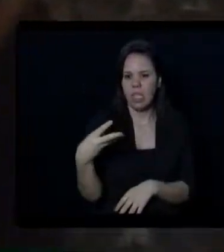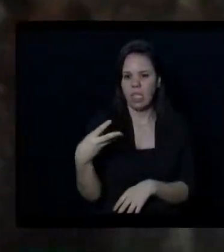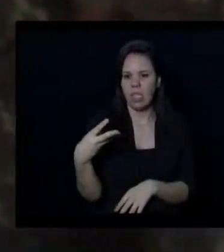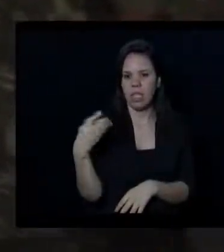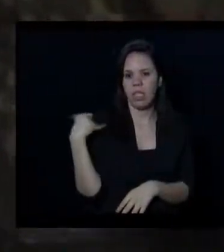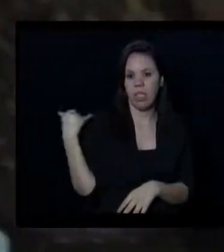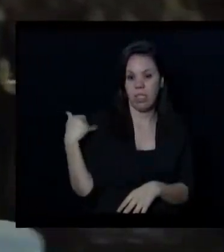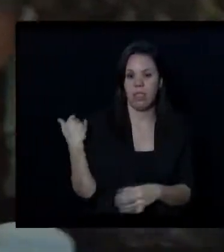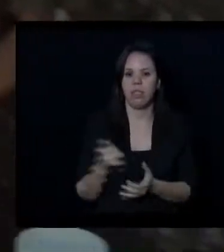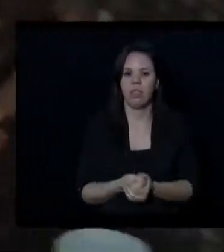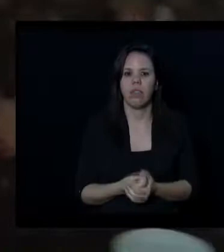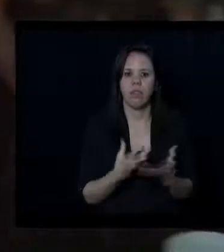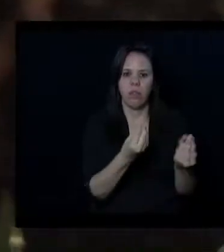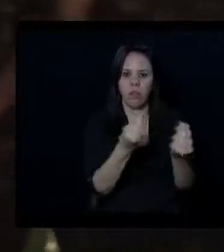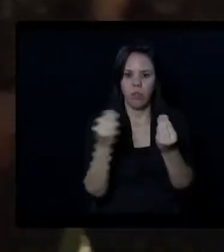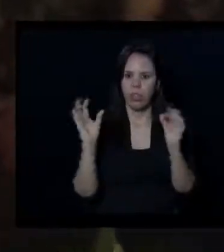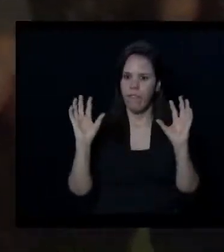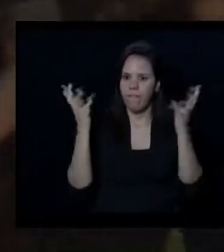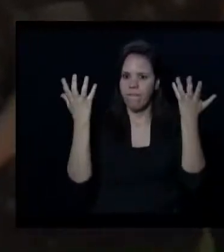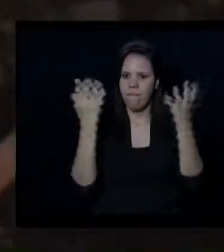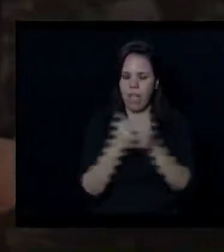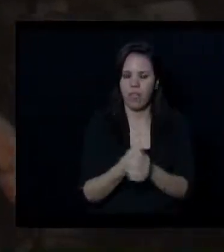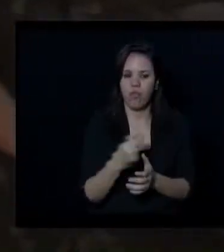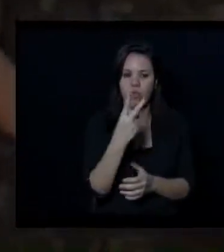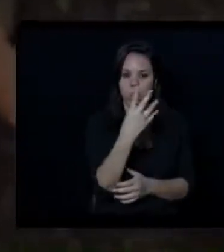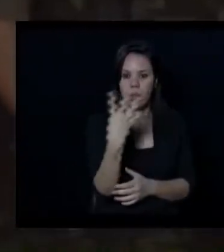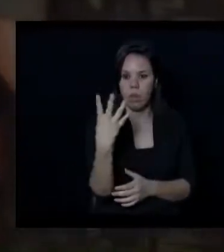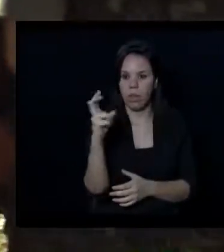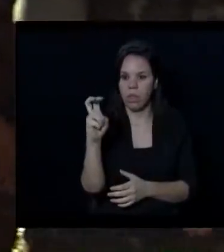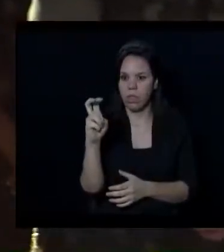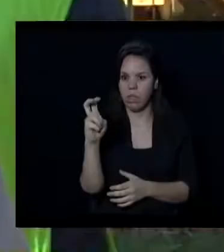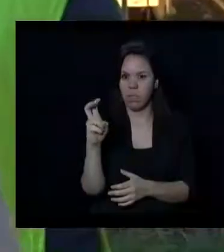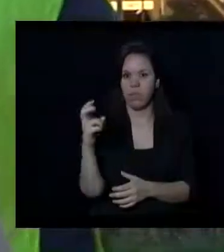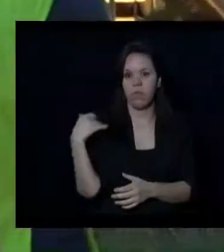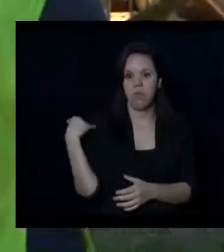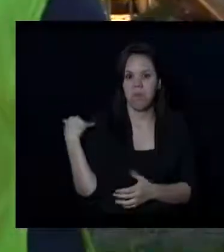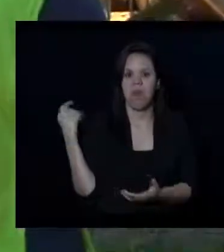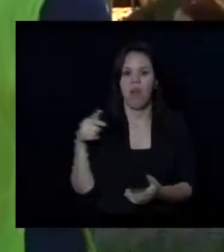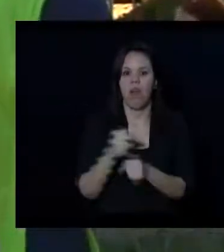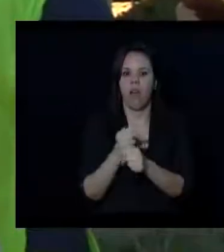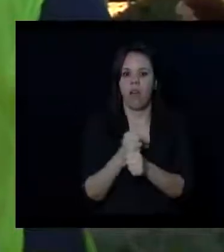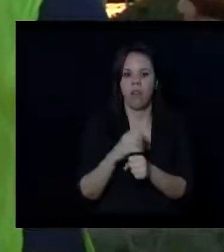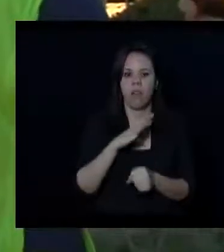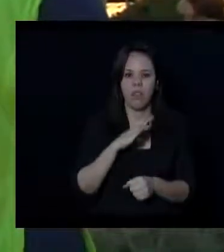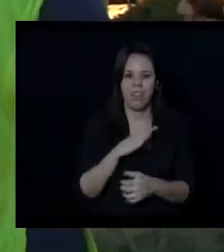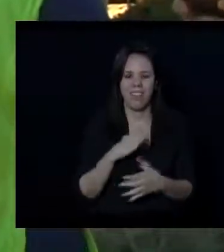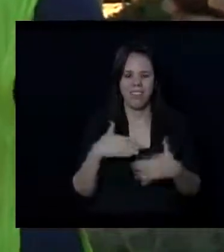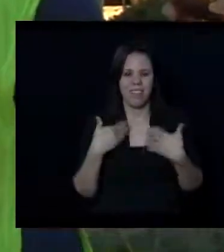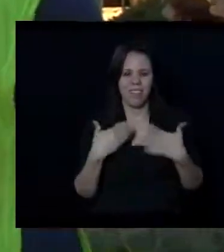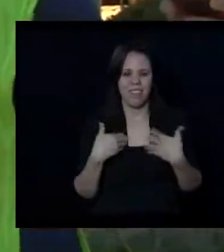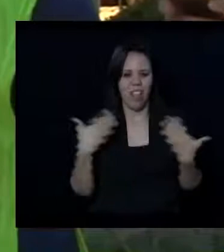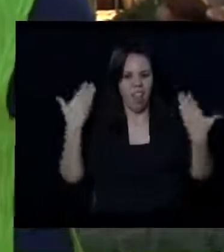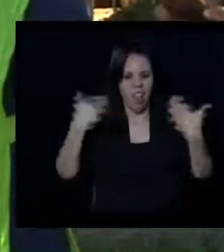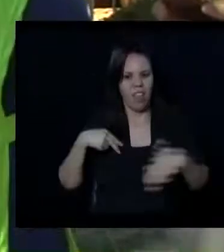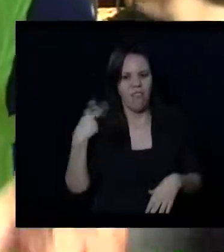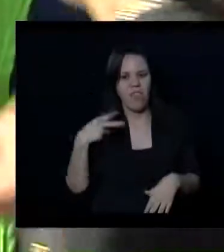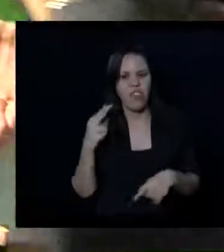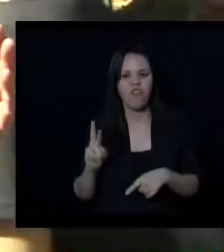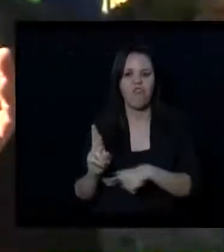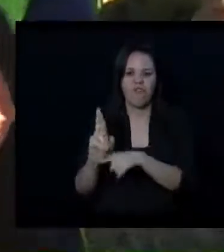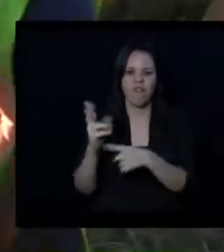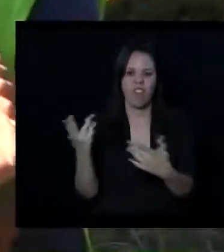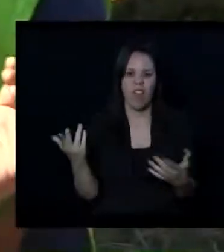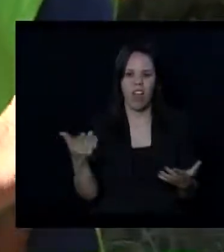Muita festa neste 245 anos da cidade. É uma alegria como vereador, representando a Câmara,